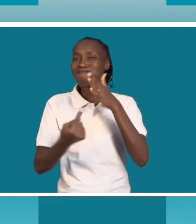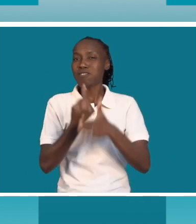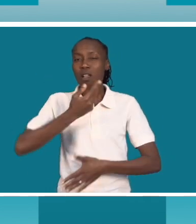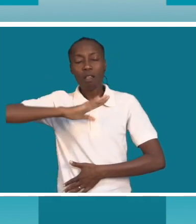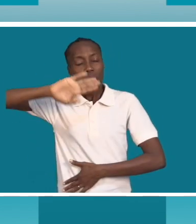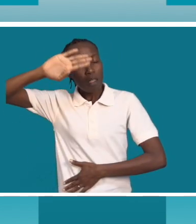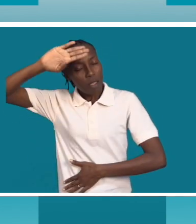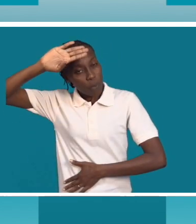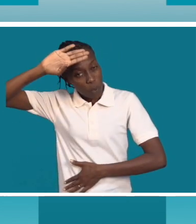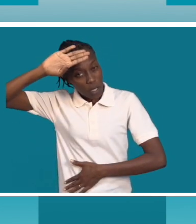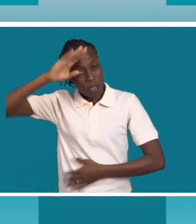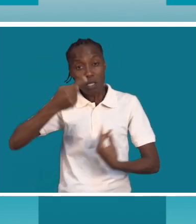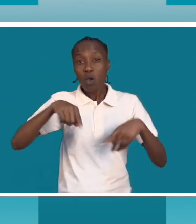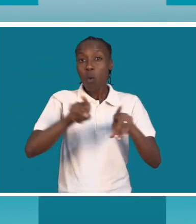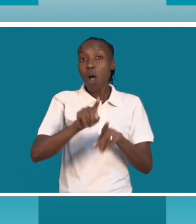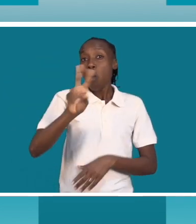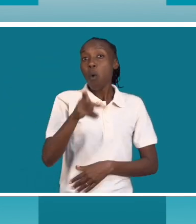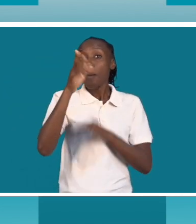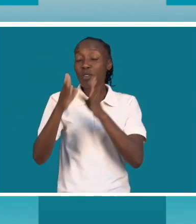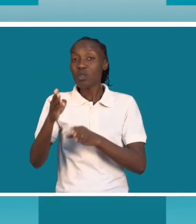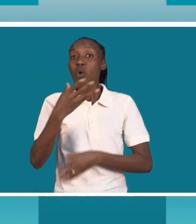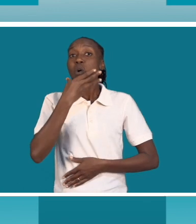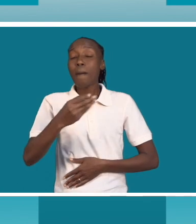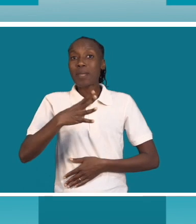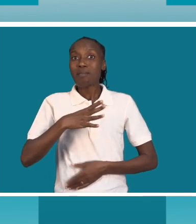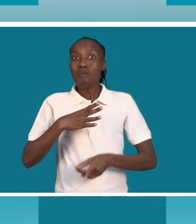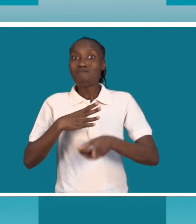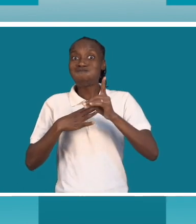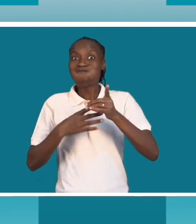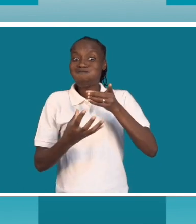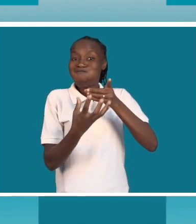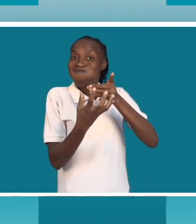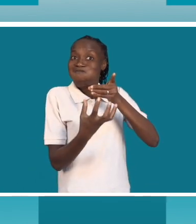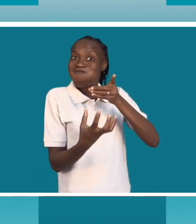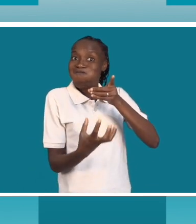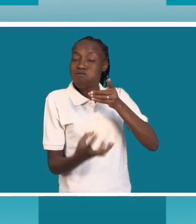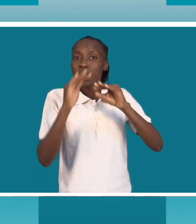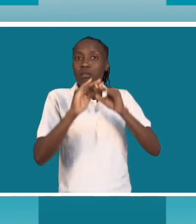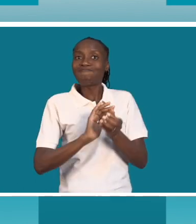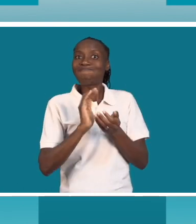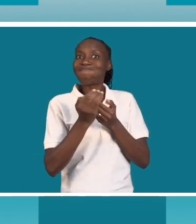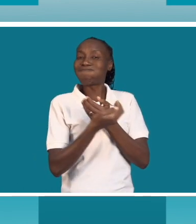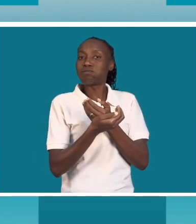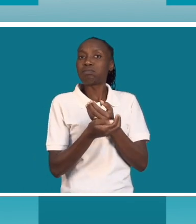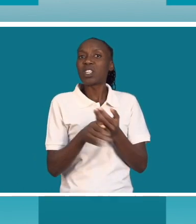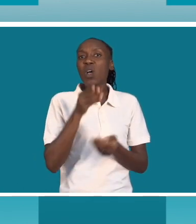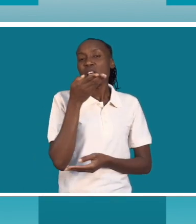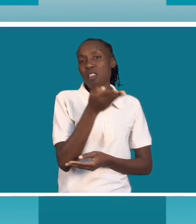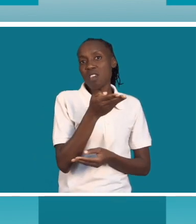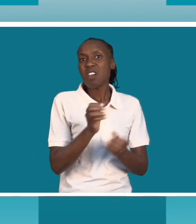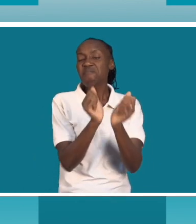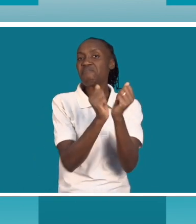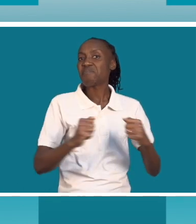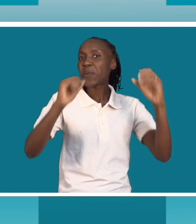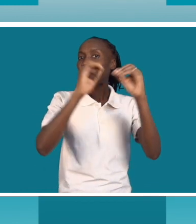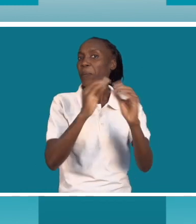de um deles, é que tem uma hérnia testicular. Está num sítio fechado, privado de liberdade, e não é levado para o